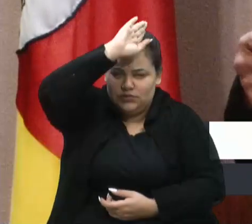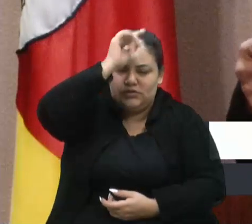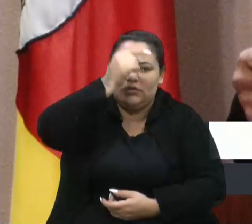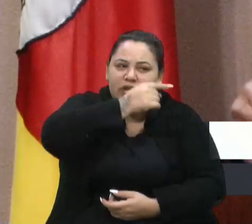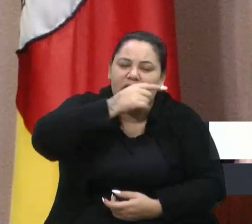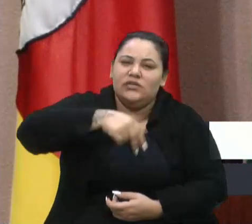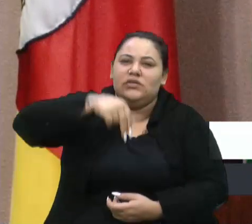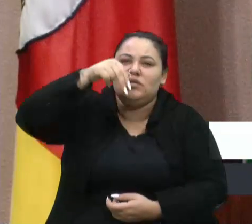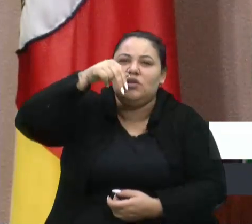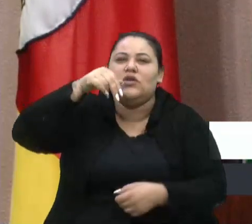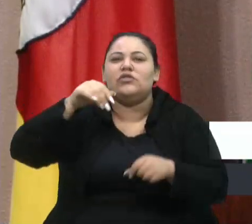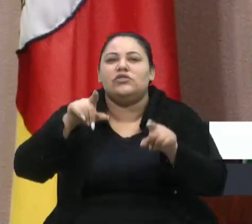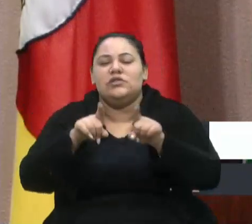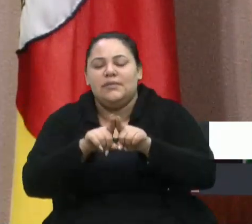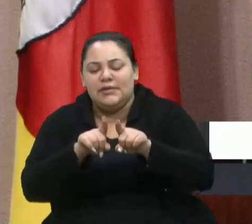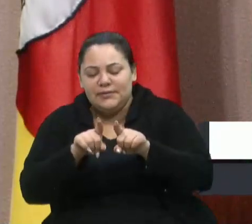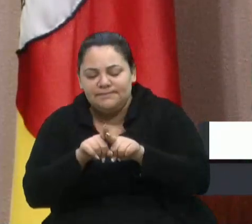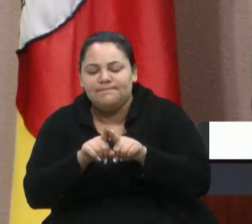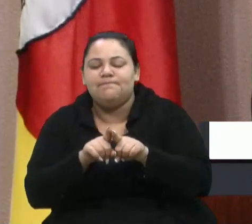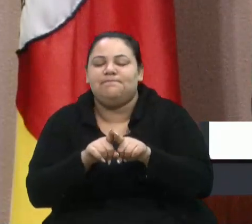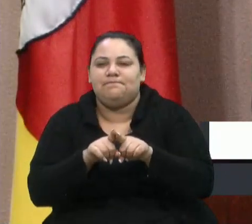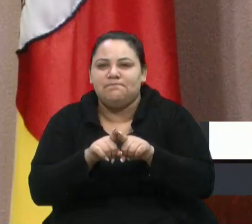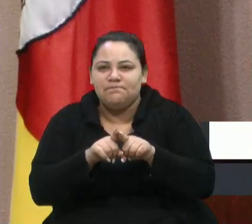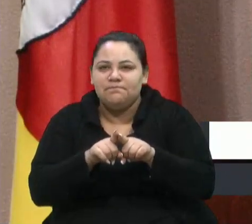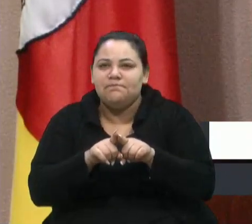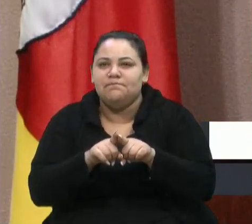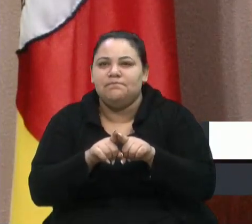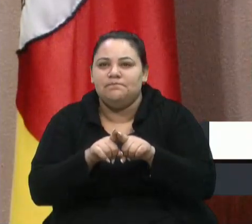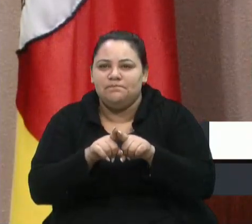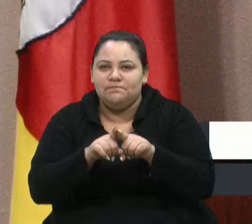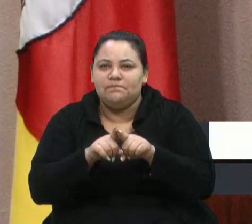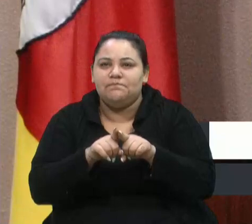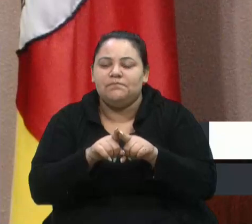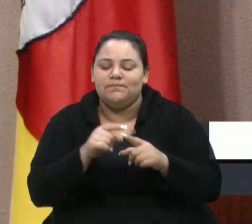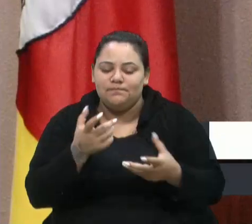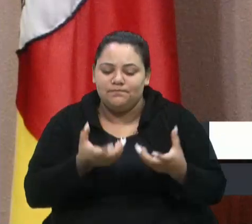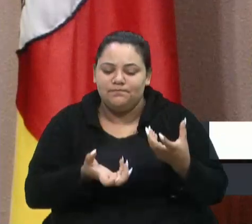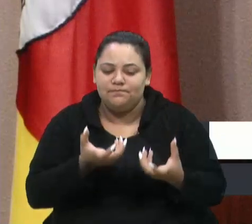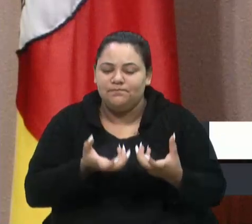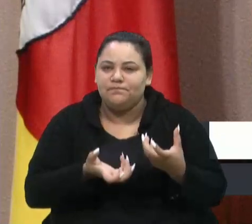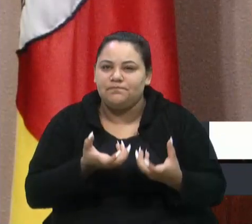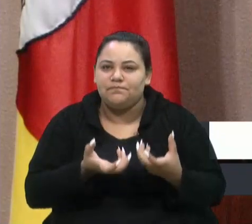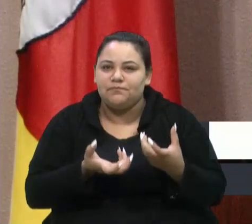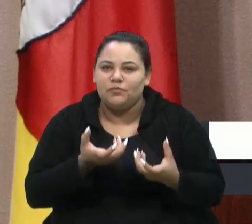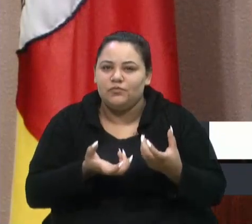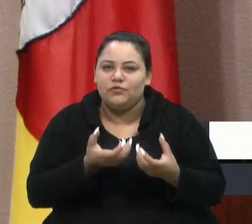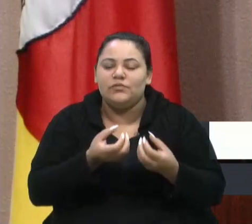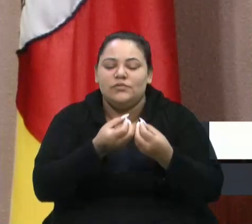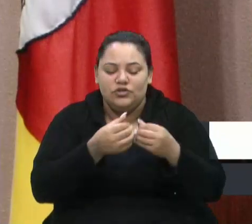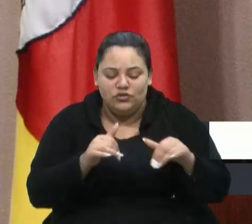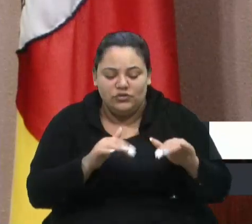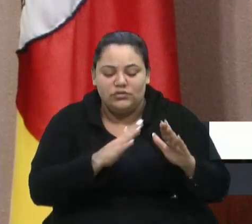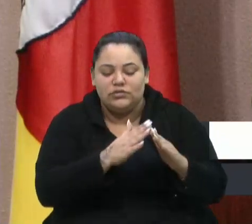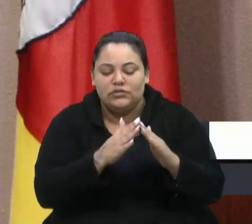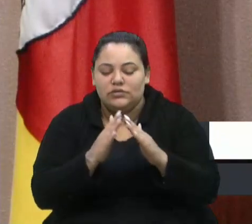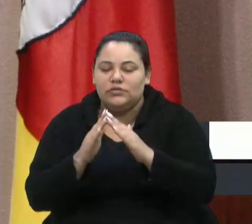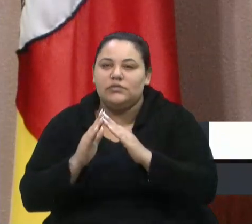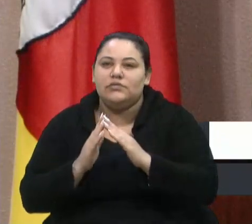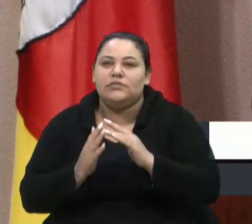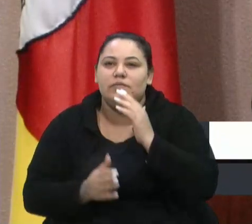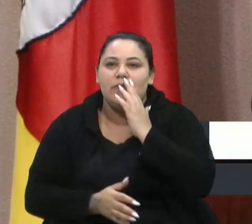corpos de bombeiro aí para a Zona Norte, e o fogo está destruindo as casas.